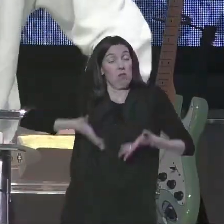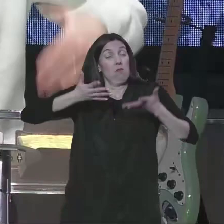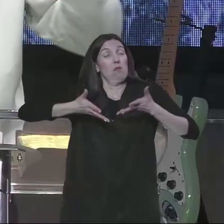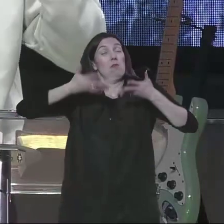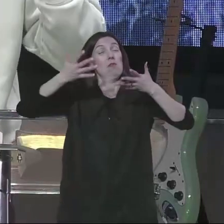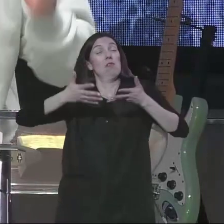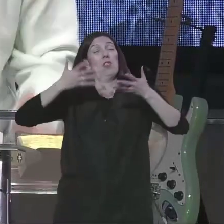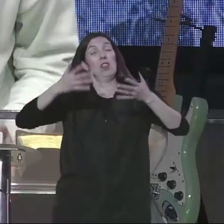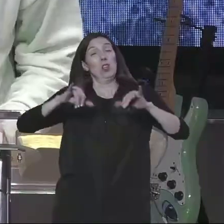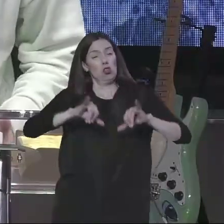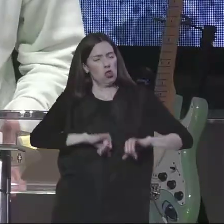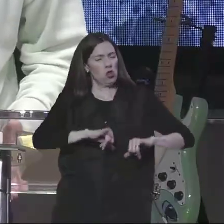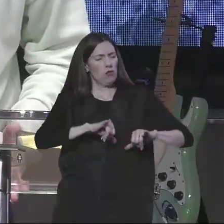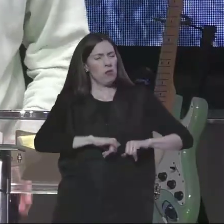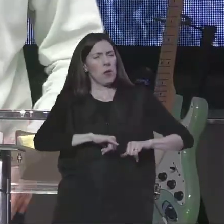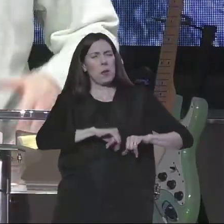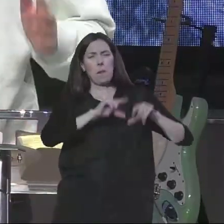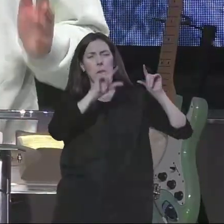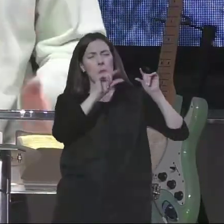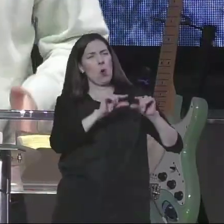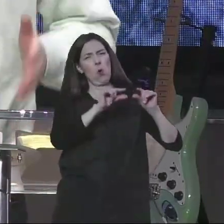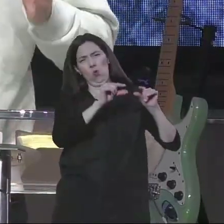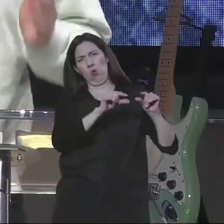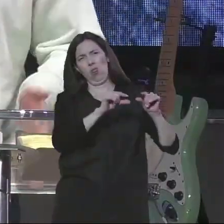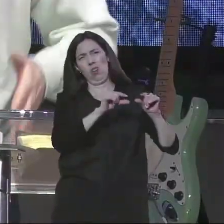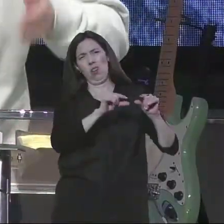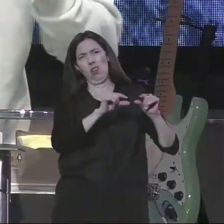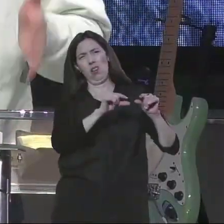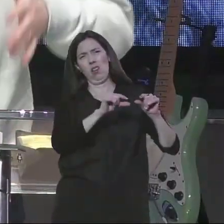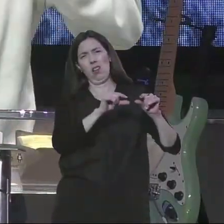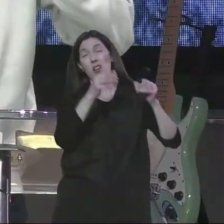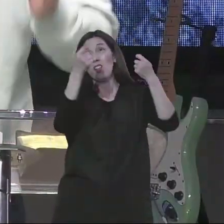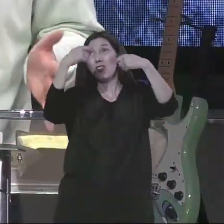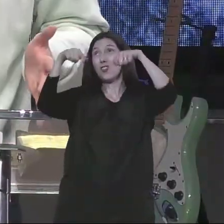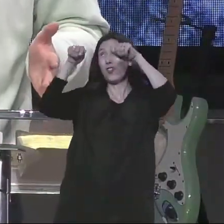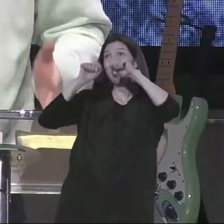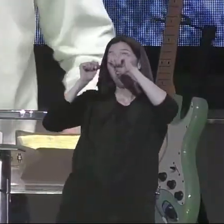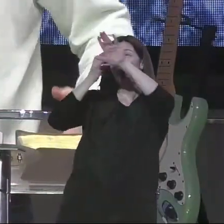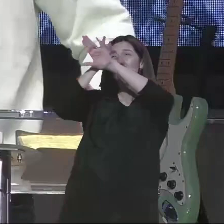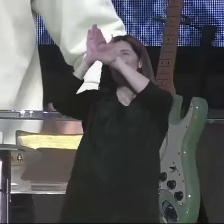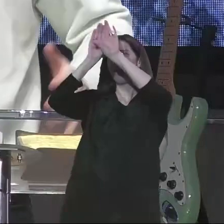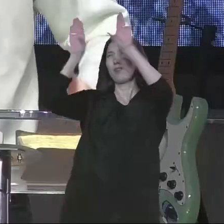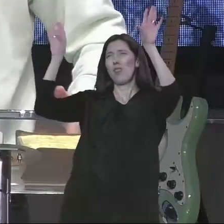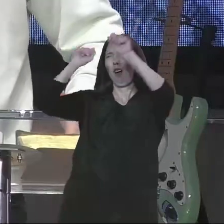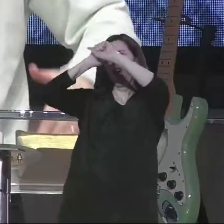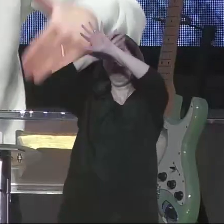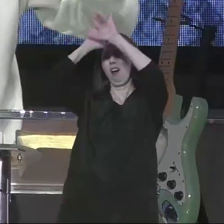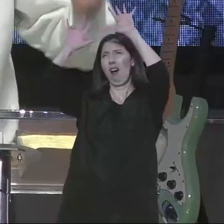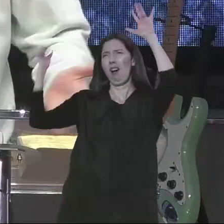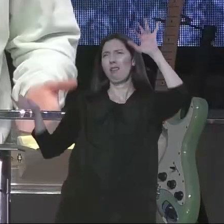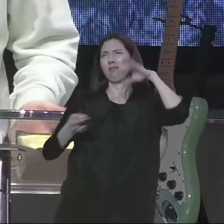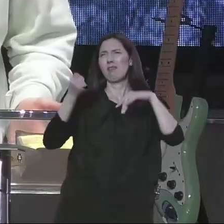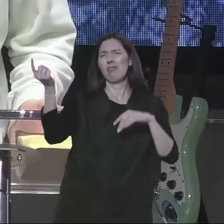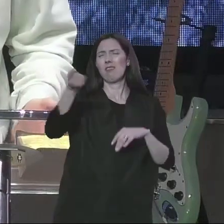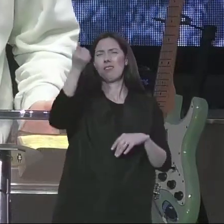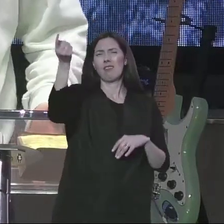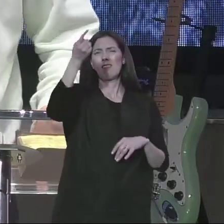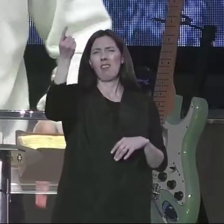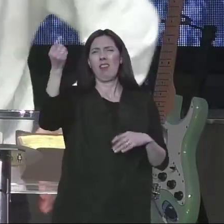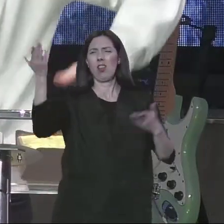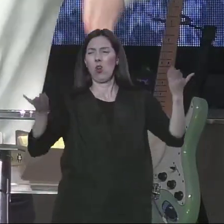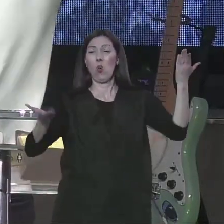leves e momentâneos estão produzindo para nós uma glória eterna, que pesa mais do que todos